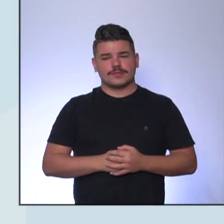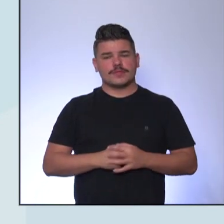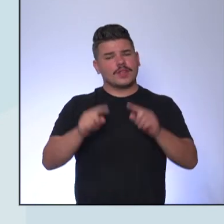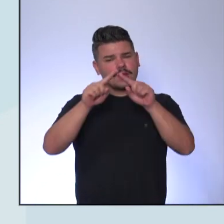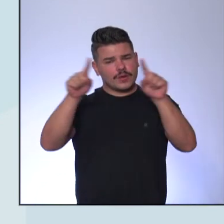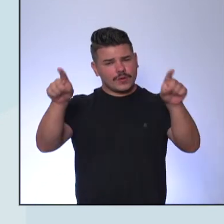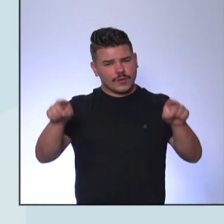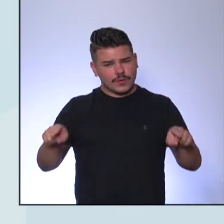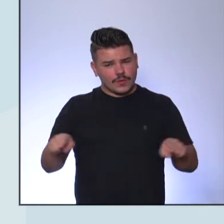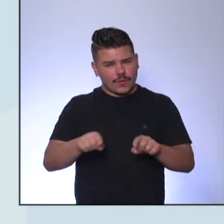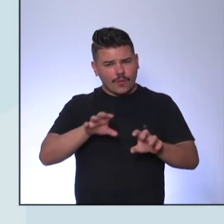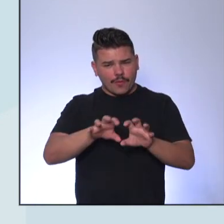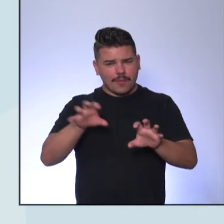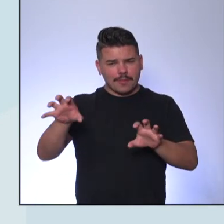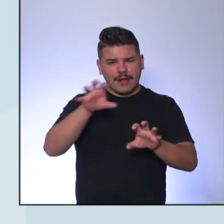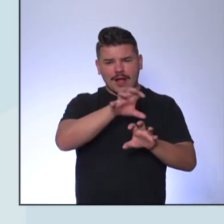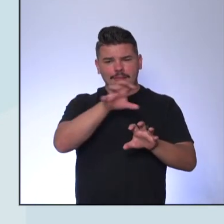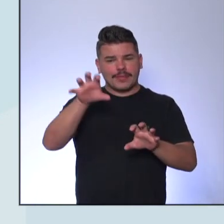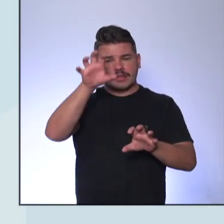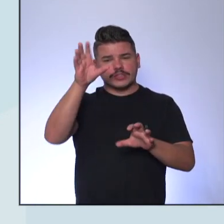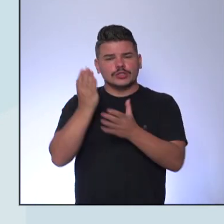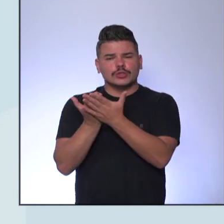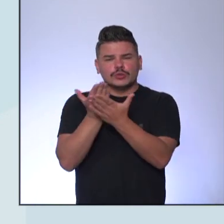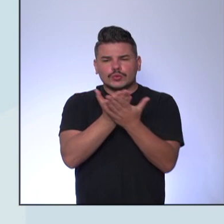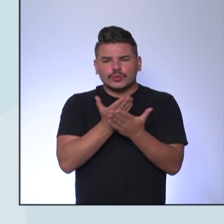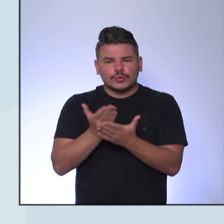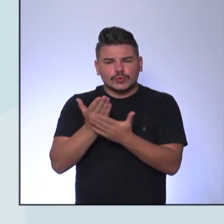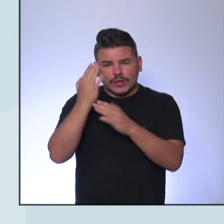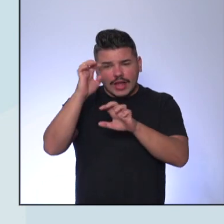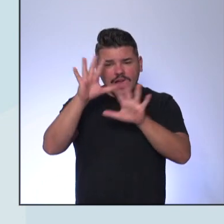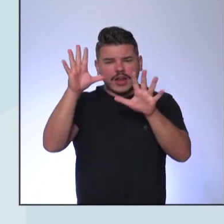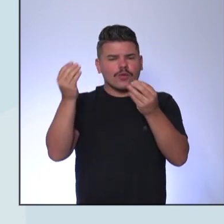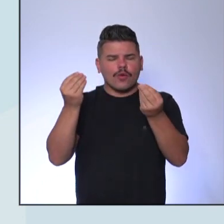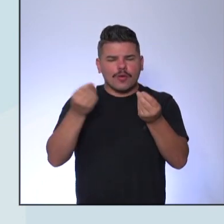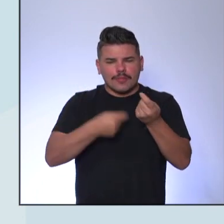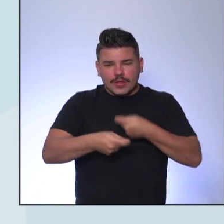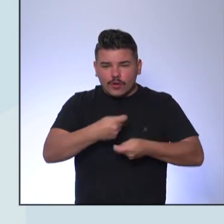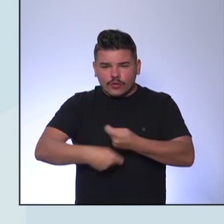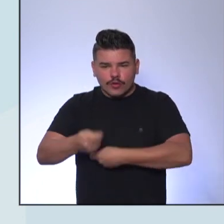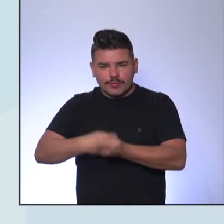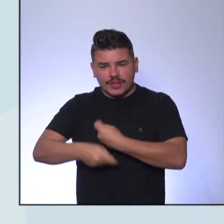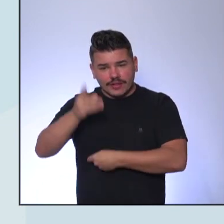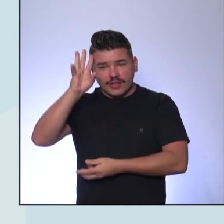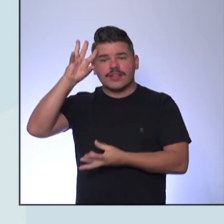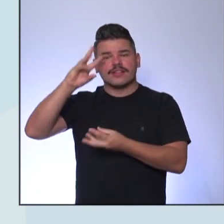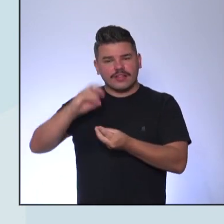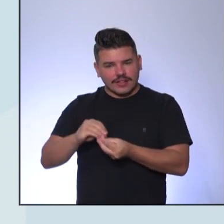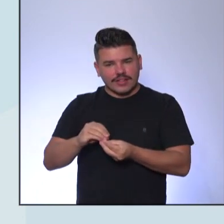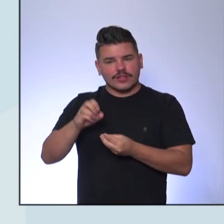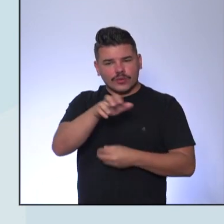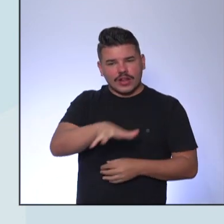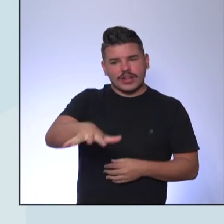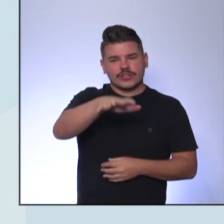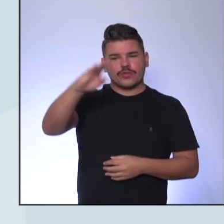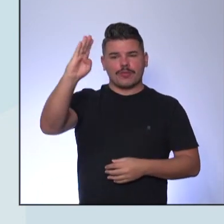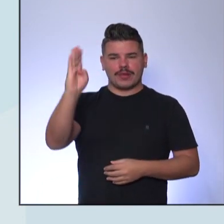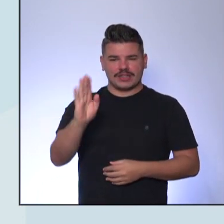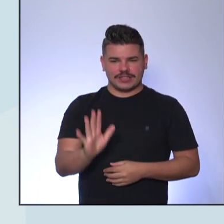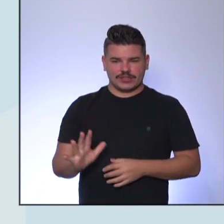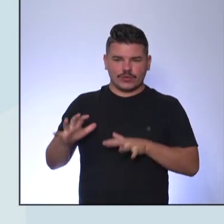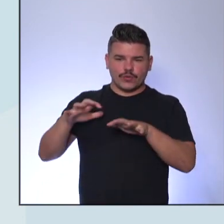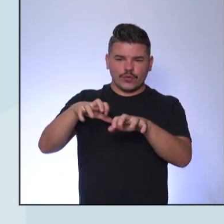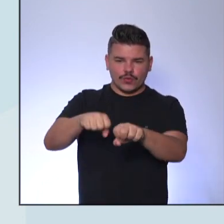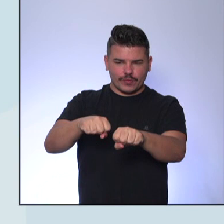econômicos pode ajudar você a compreender o espaço econômico e territorial do Brasil? Essa é a primeira pergunta, o